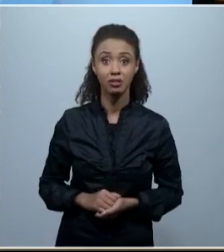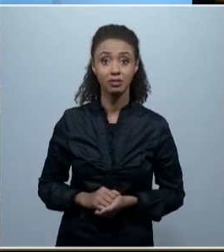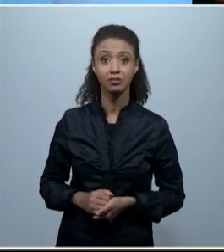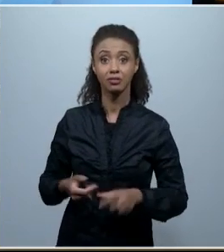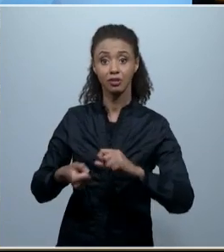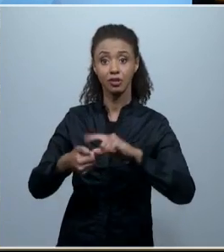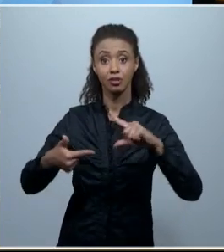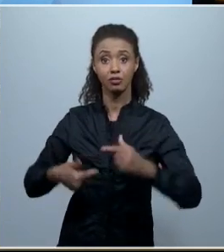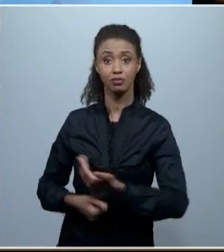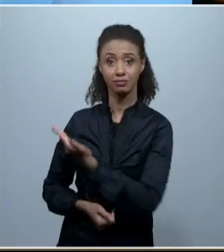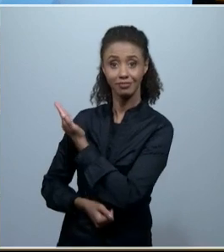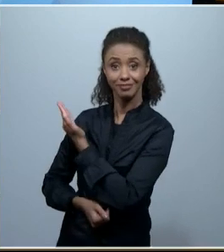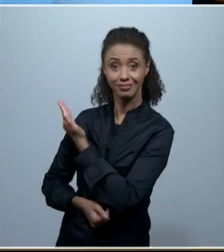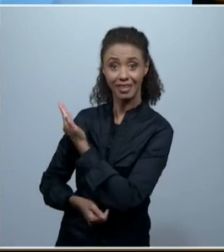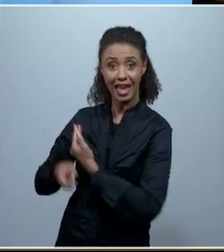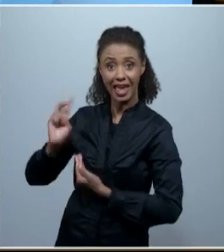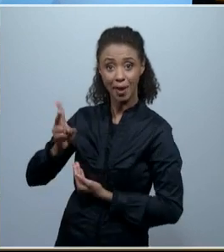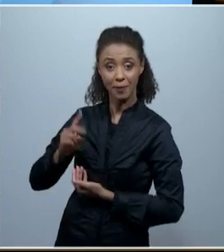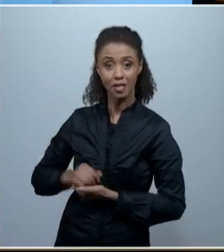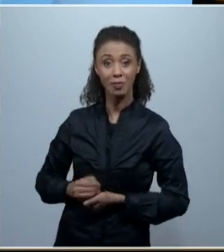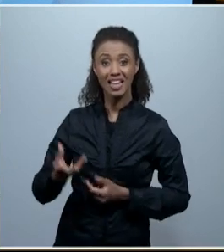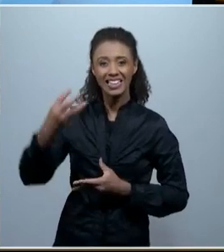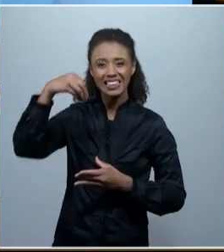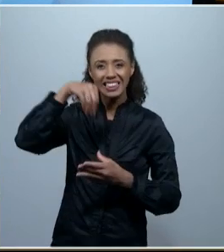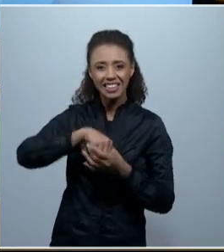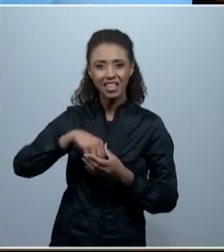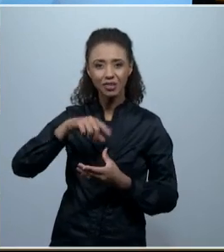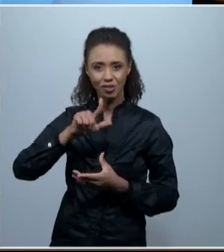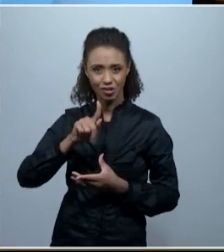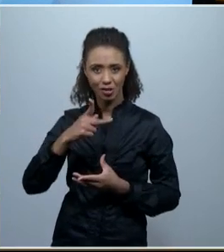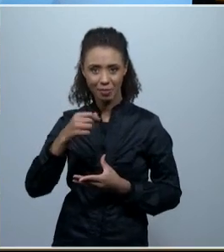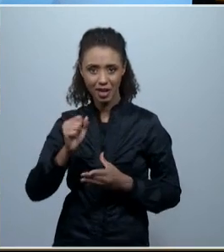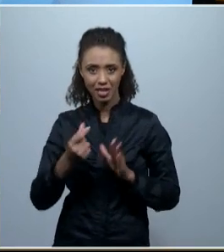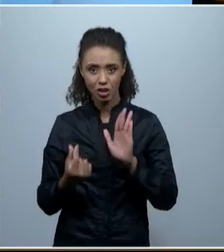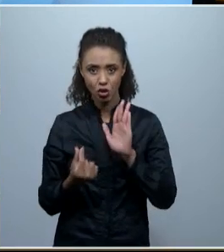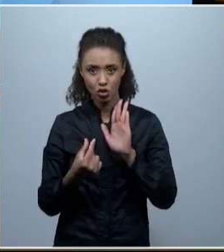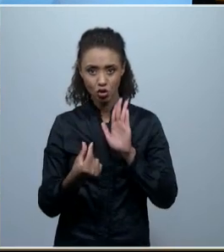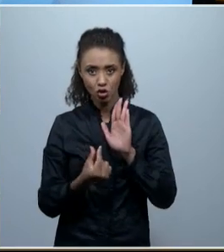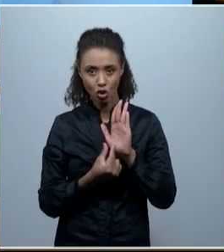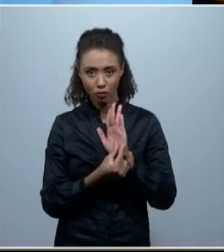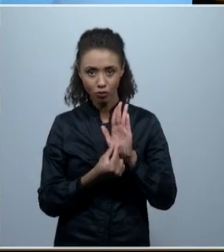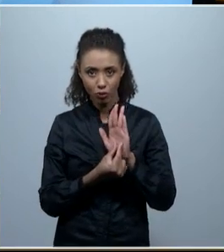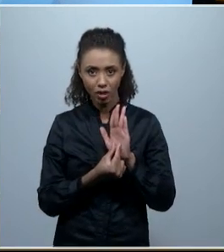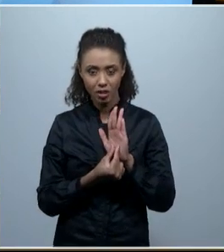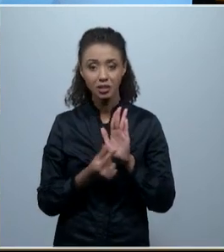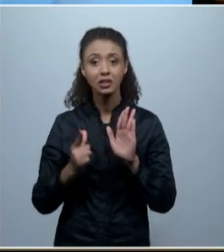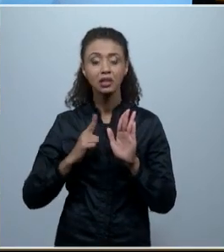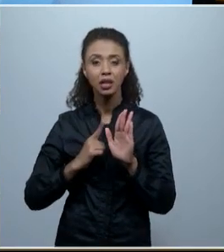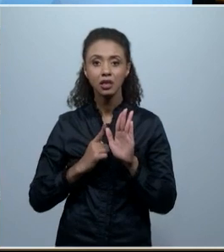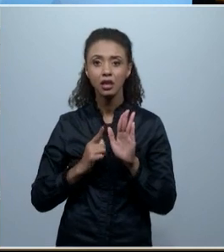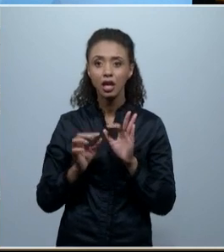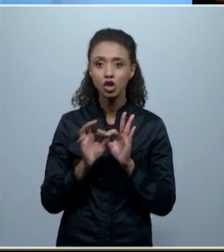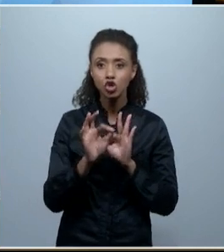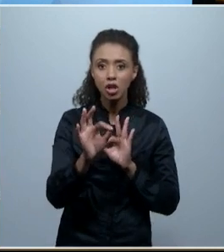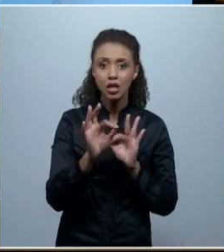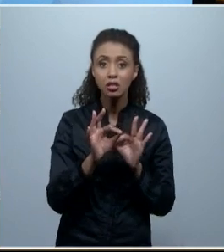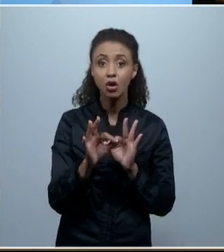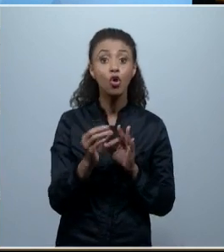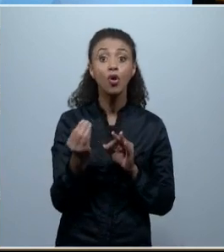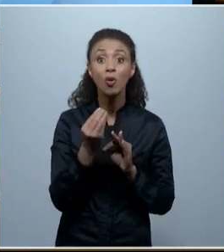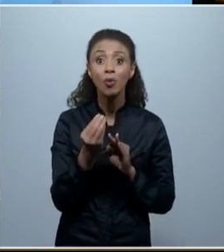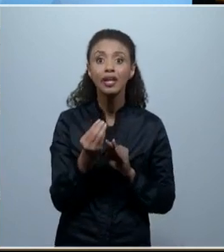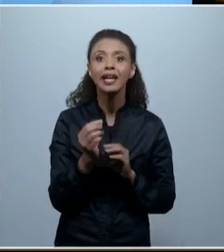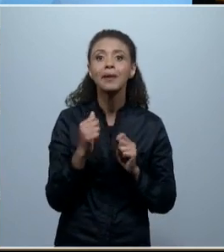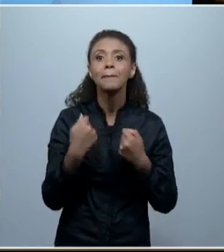na o software está embutido no gps é de uma correção caso contrário ele ia começar a cometer erros cada vez maiores